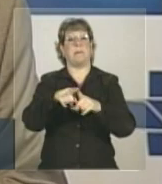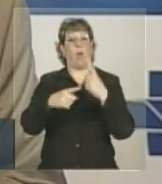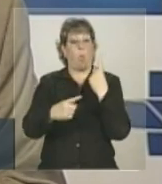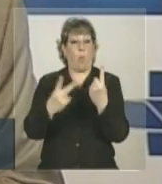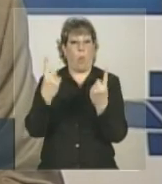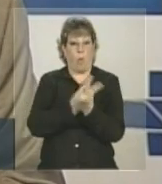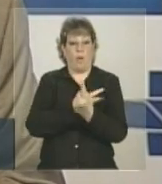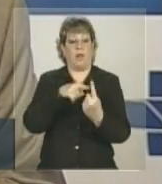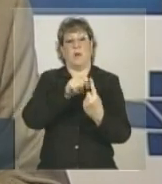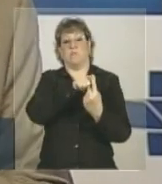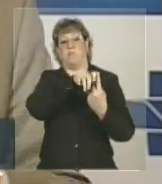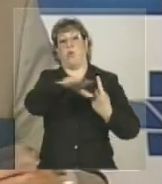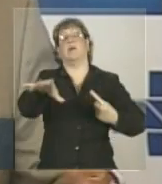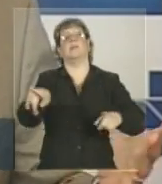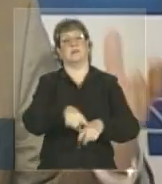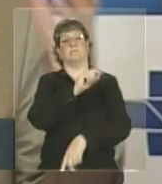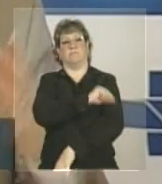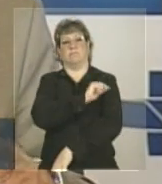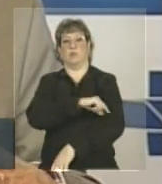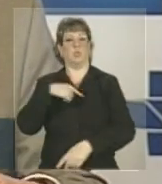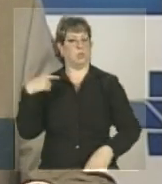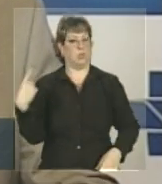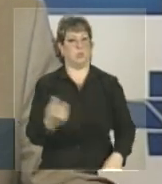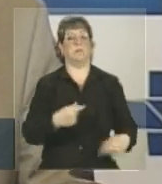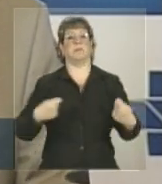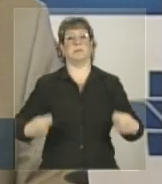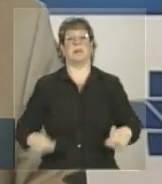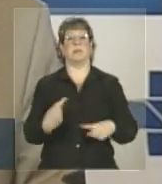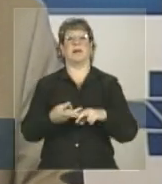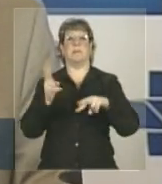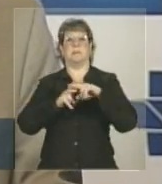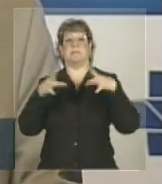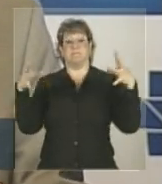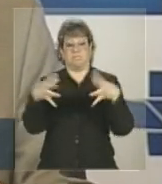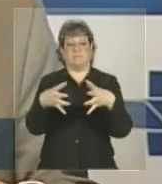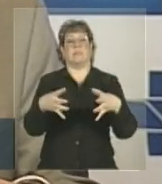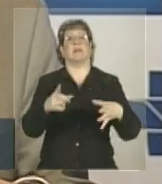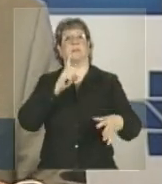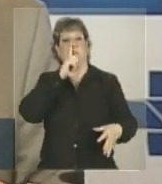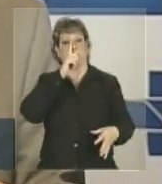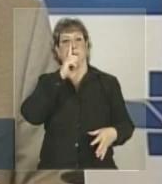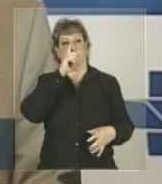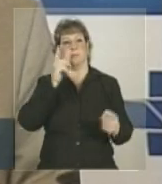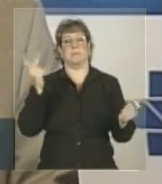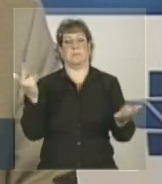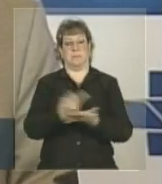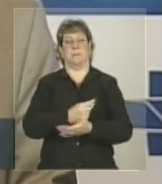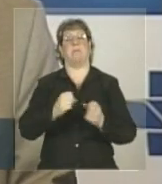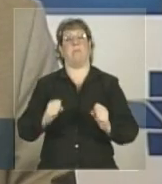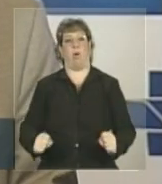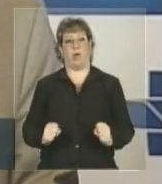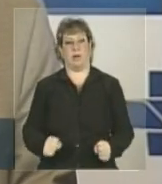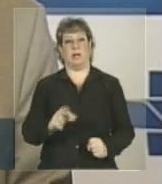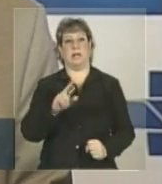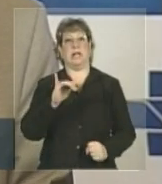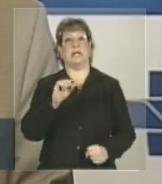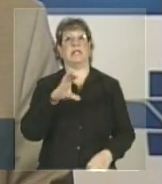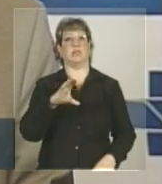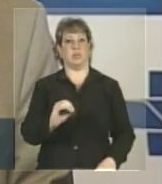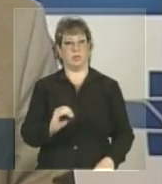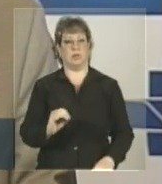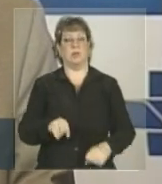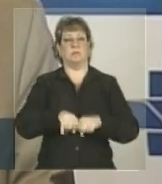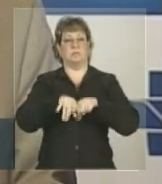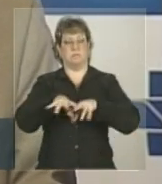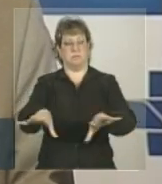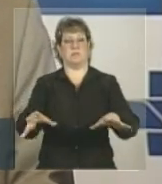pela mesma razão. Né? É uma população confinada, e toda a população confinada, a gente tem um risco muito maior de que a